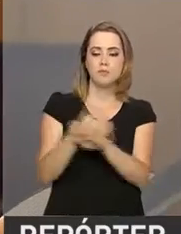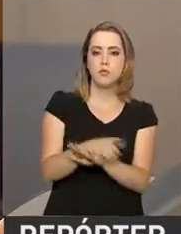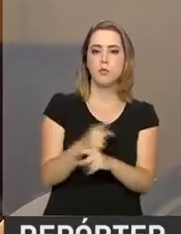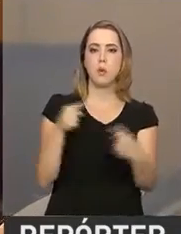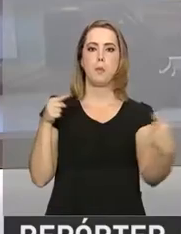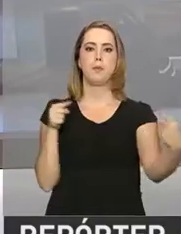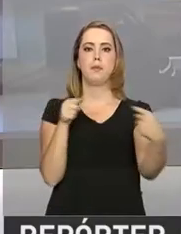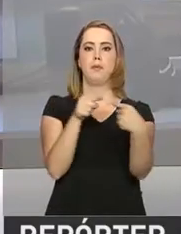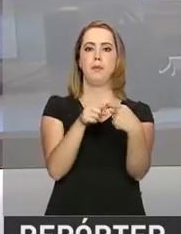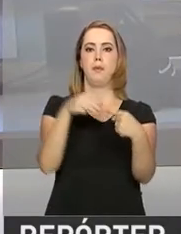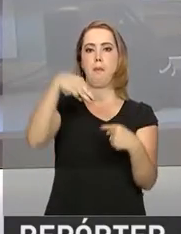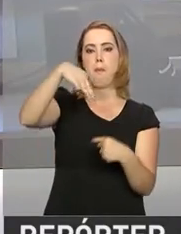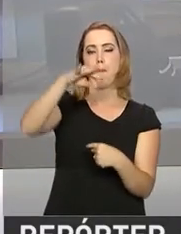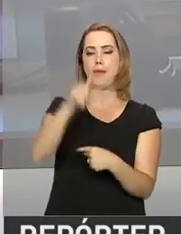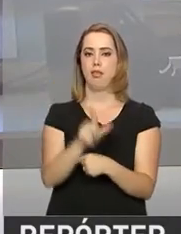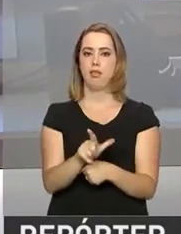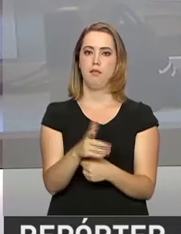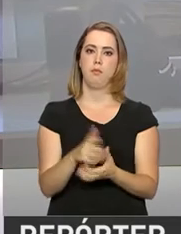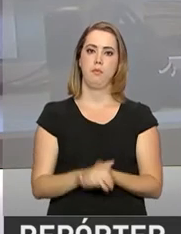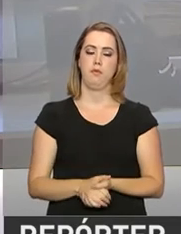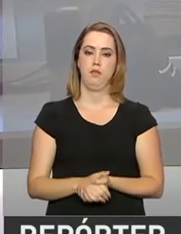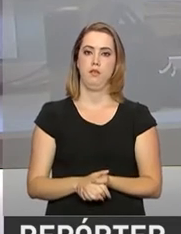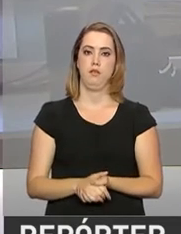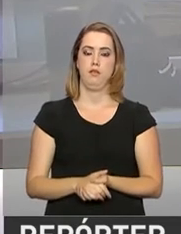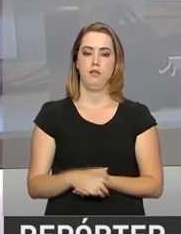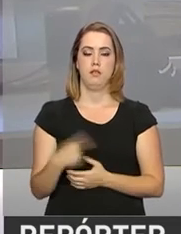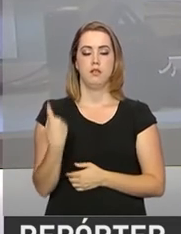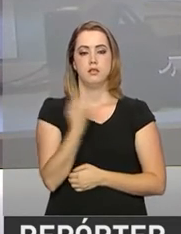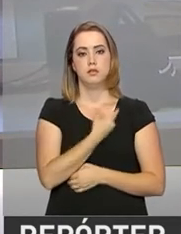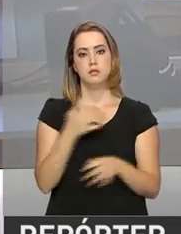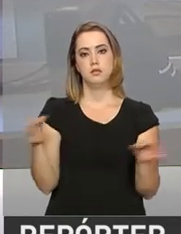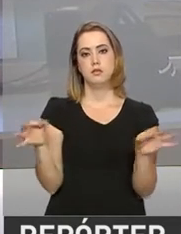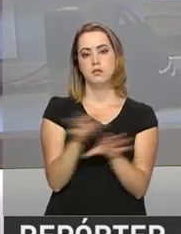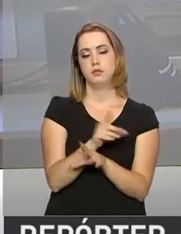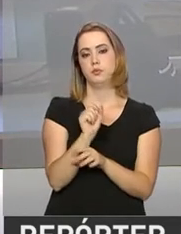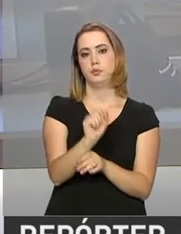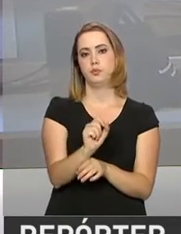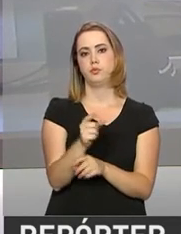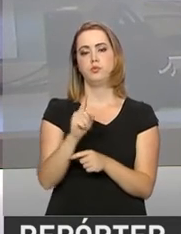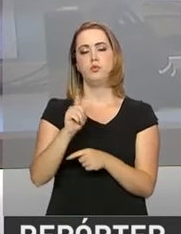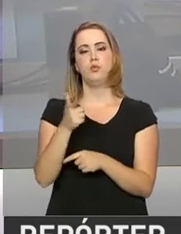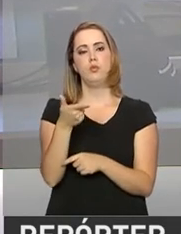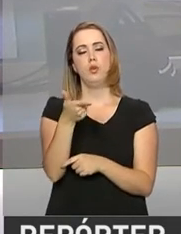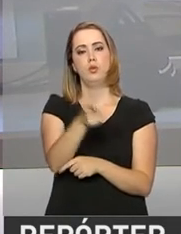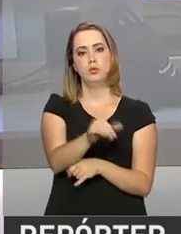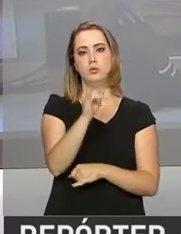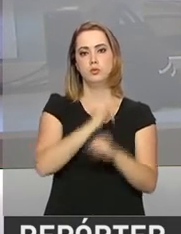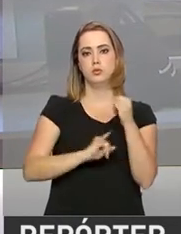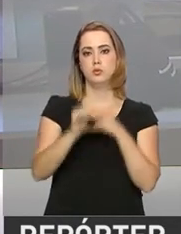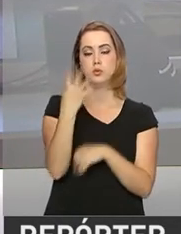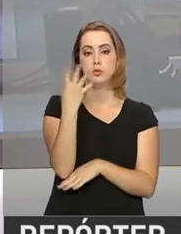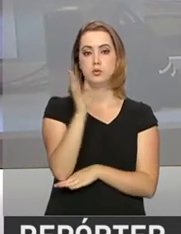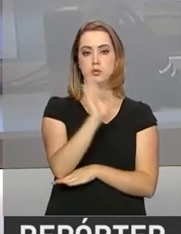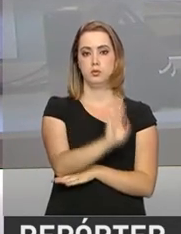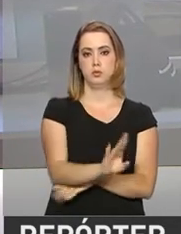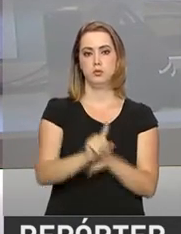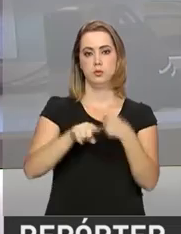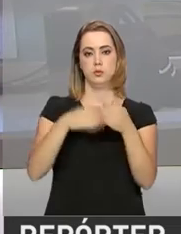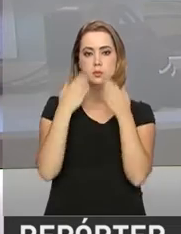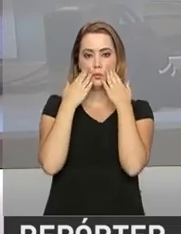próximos anos. Nós ficamos por aqui. Voltamos a qualquer momento com outras informações ou às 16h